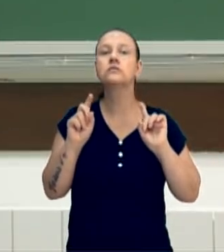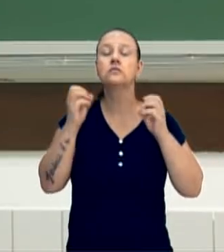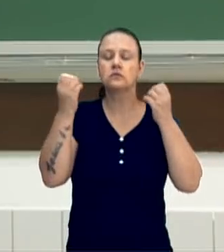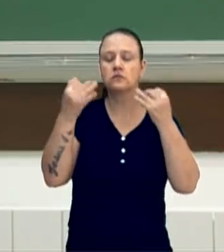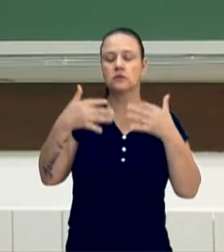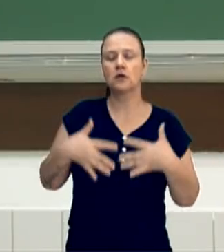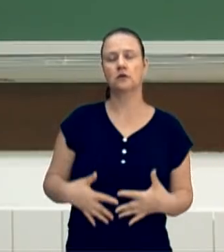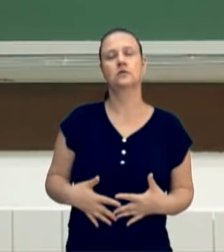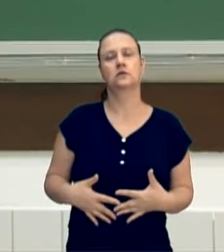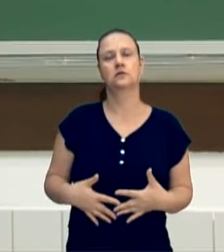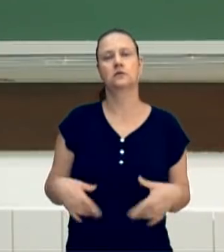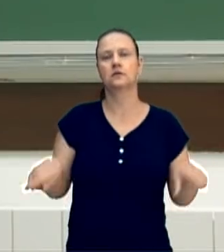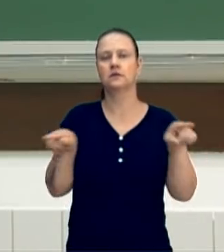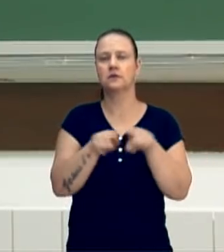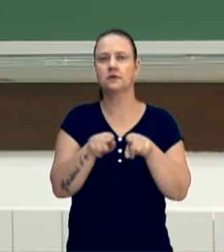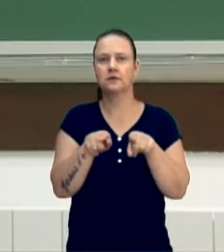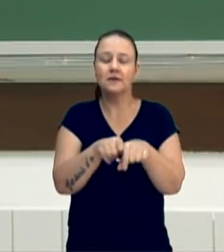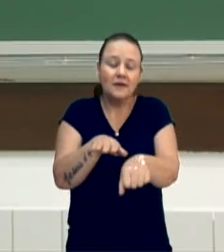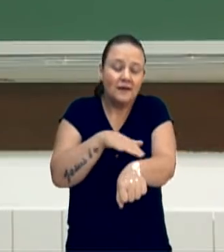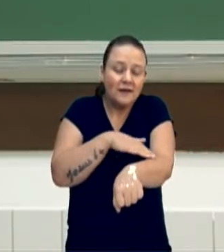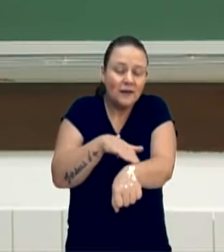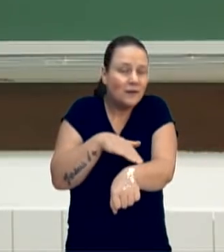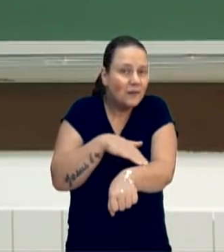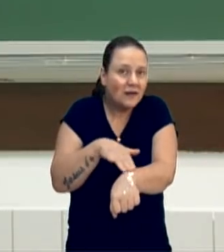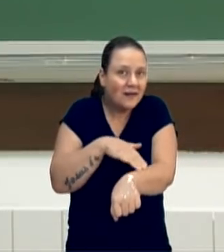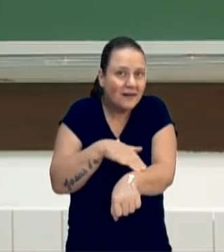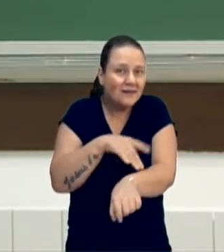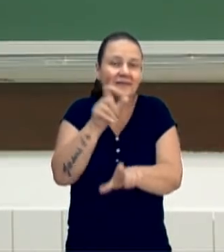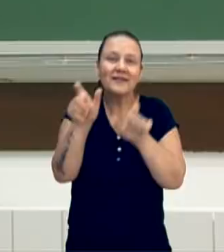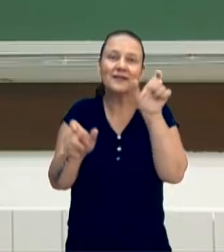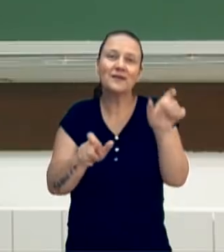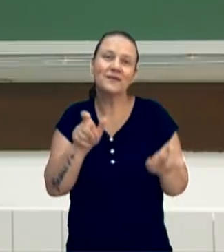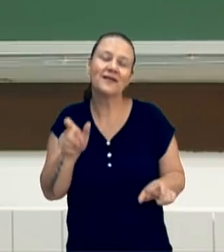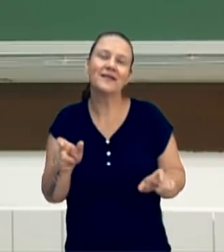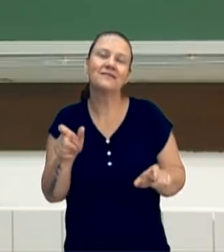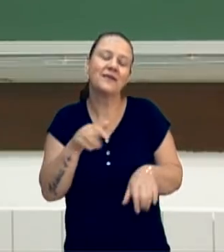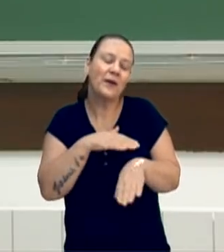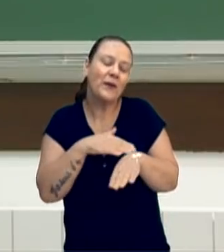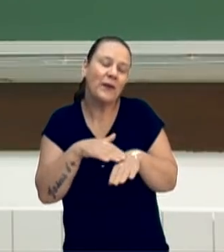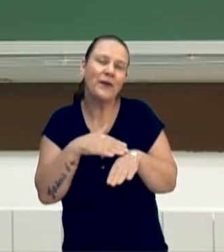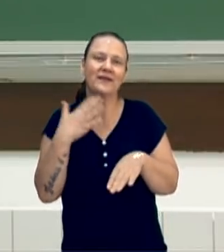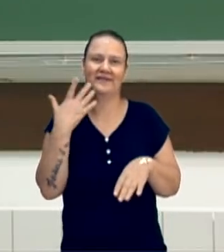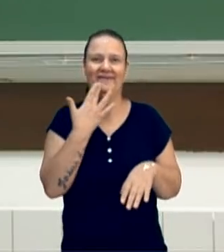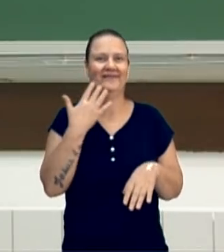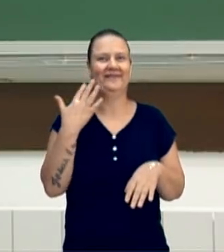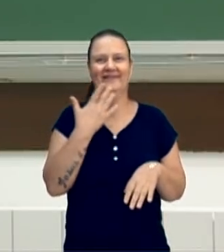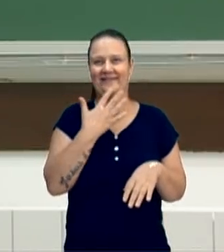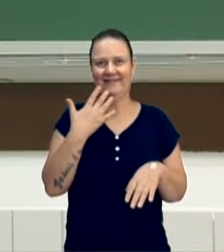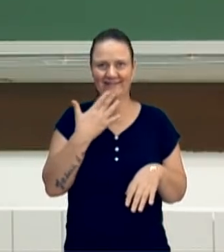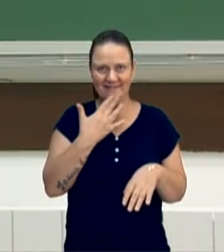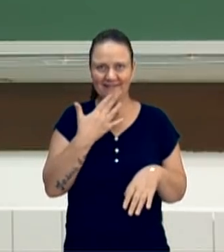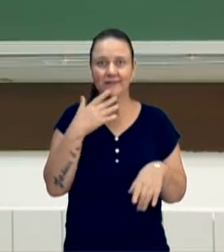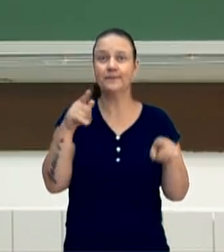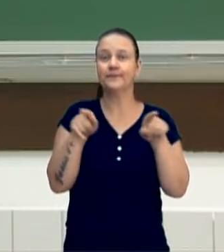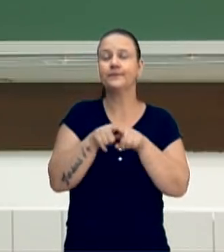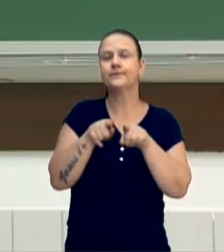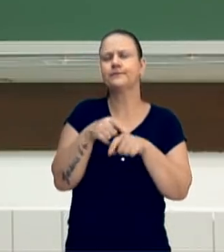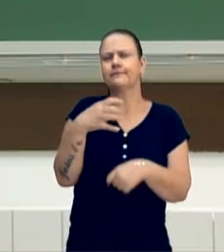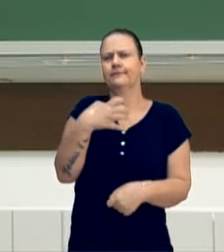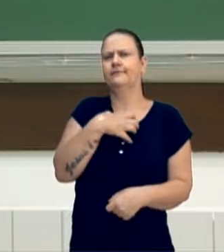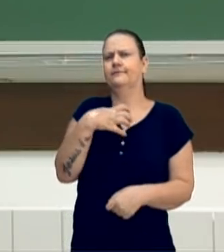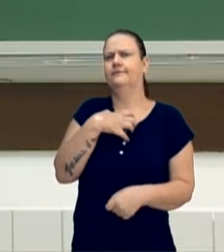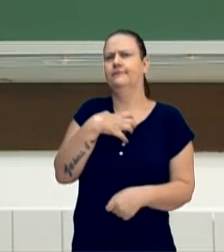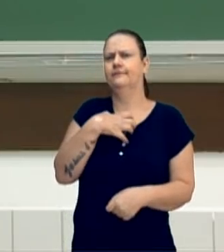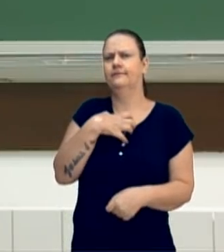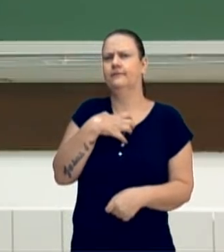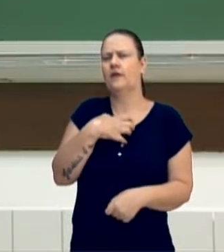em relação também à pele das pessoas, à cor da pele. E vai falar da fala. Um